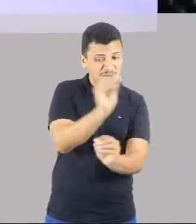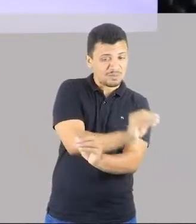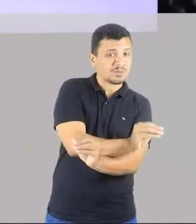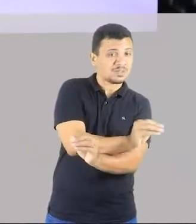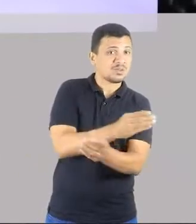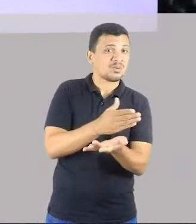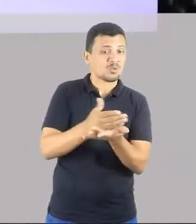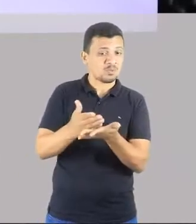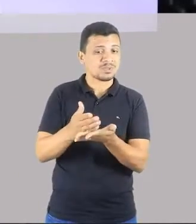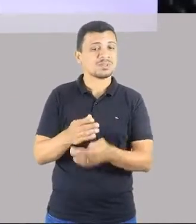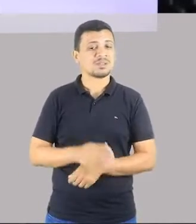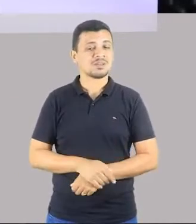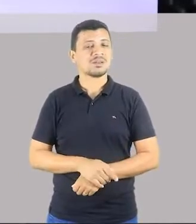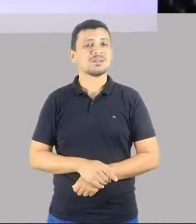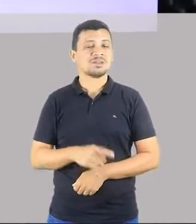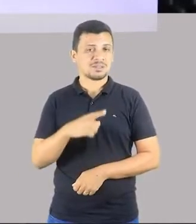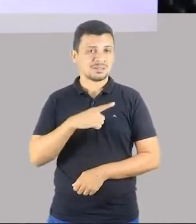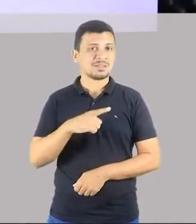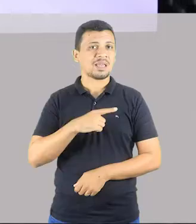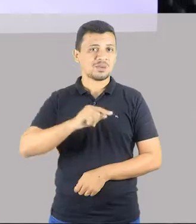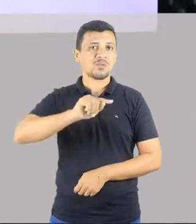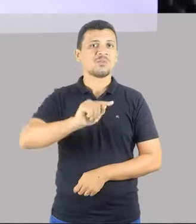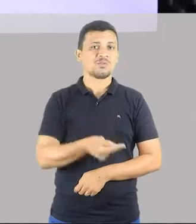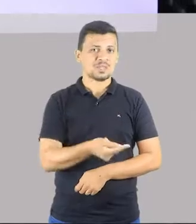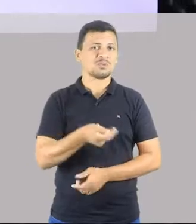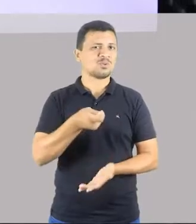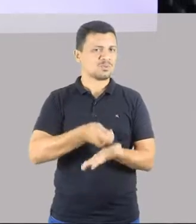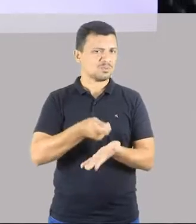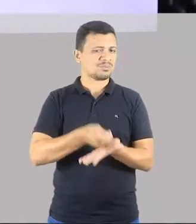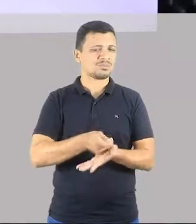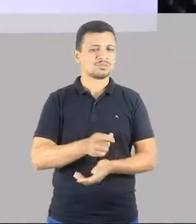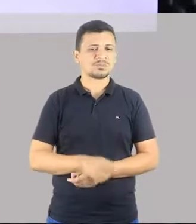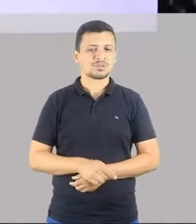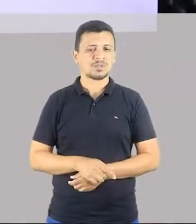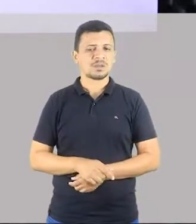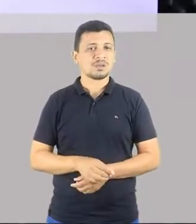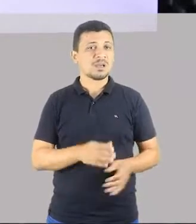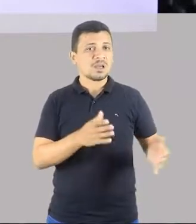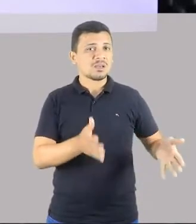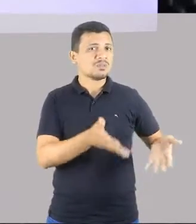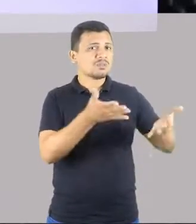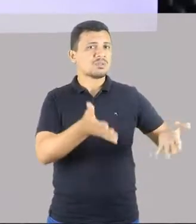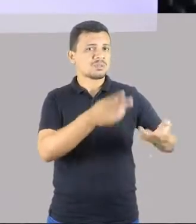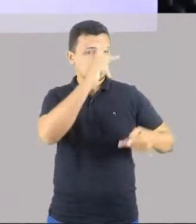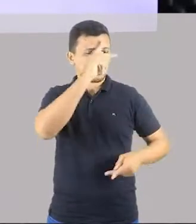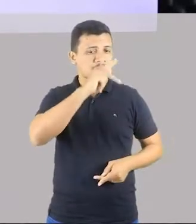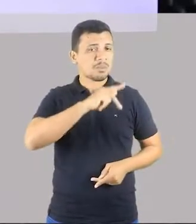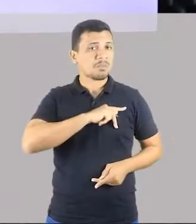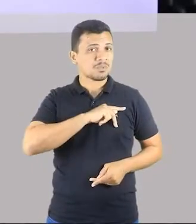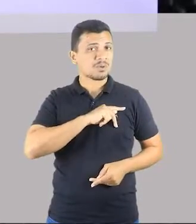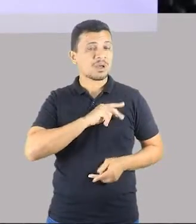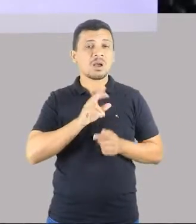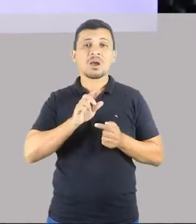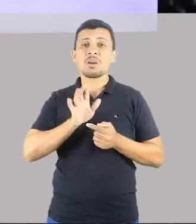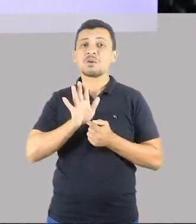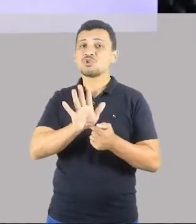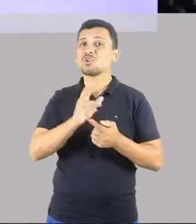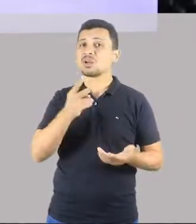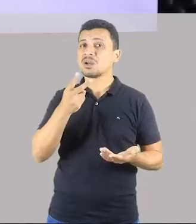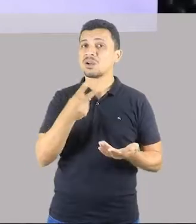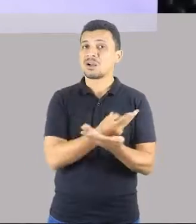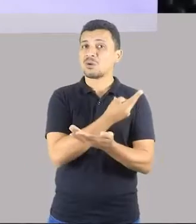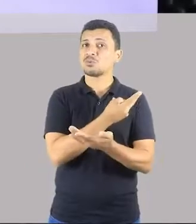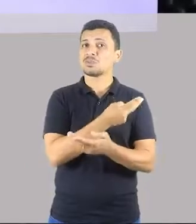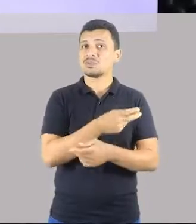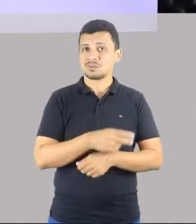com inversão, eu já tenho a pontuação obrigatória. Por iniciativa própria, indica causa, certo?